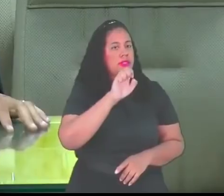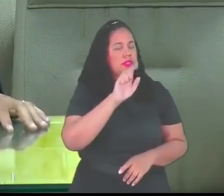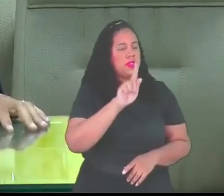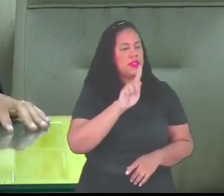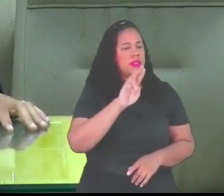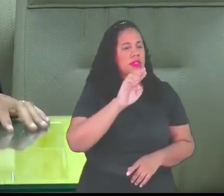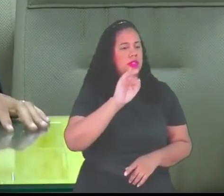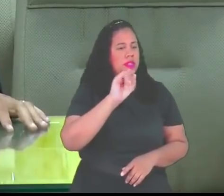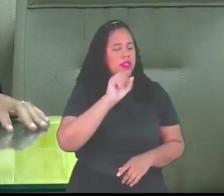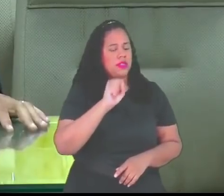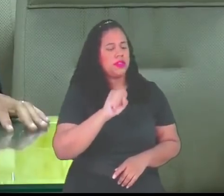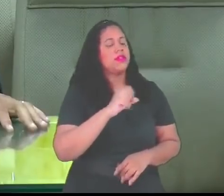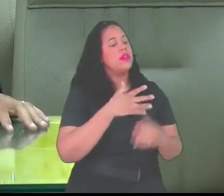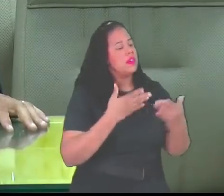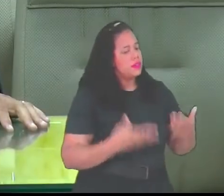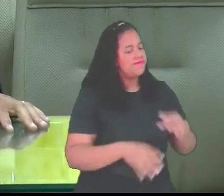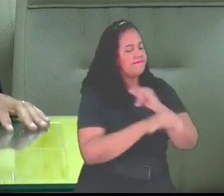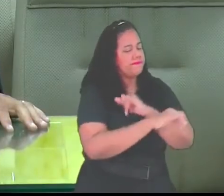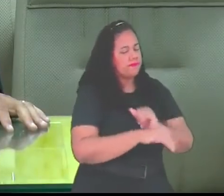não temas,